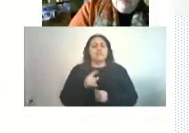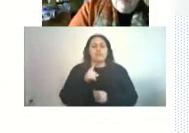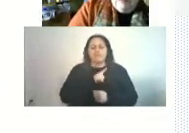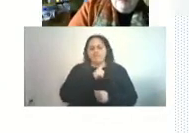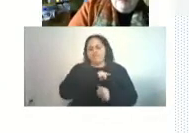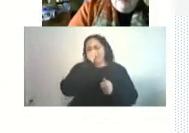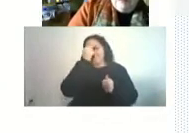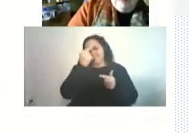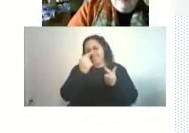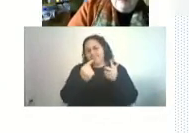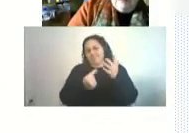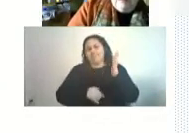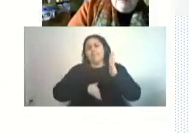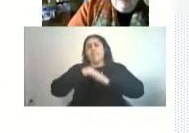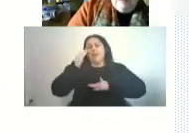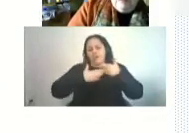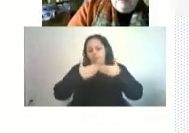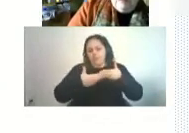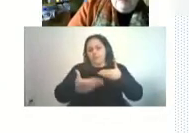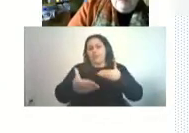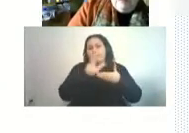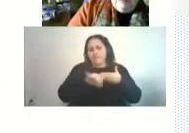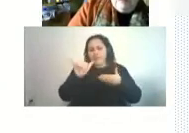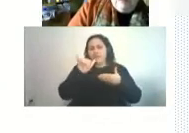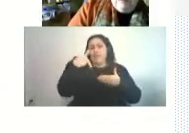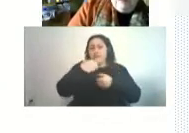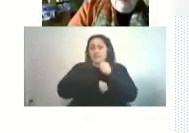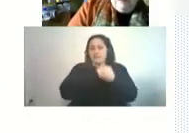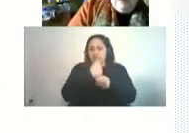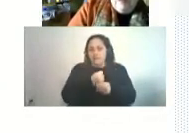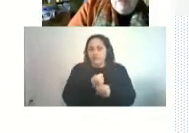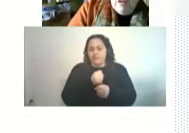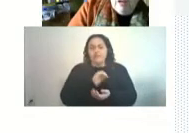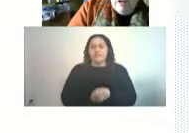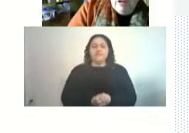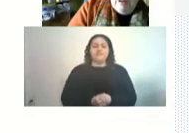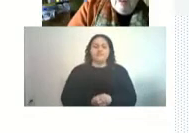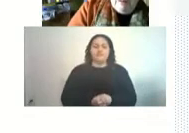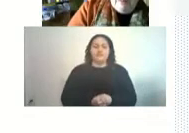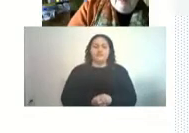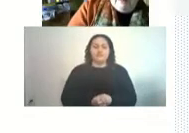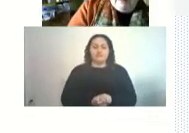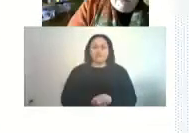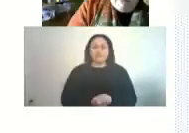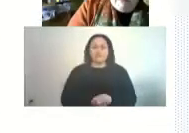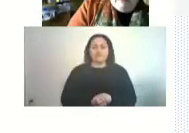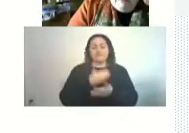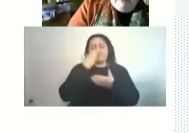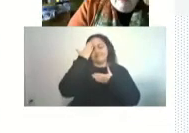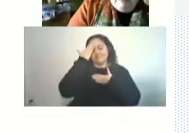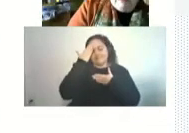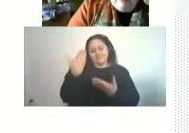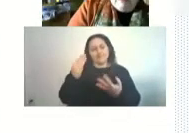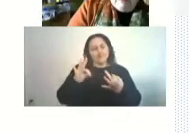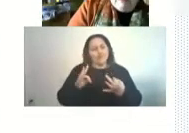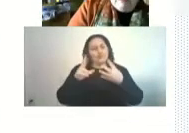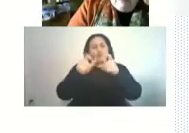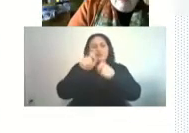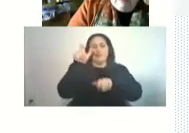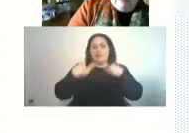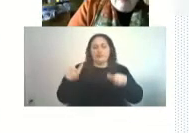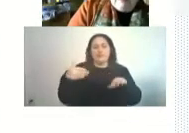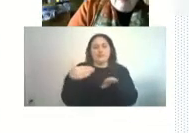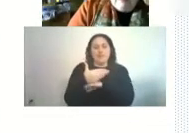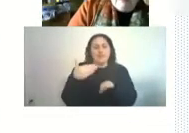outras ações pelo programa durante esse ano. Então, um agradecimento muito grande a todos que participaram